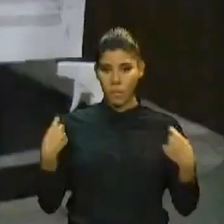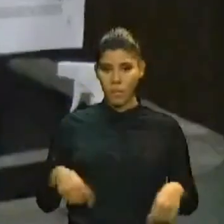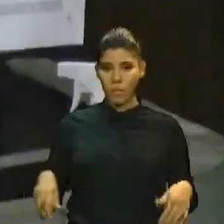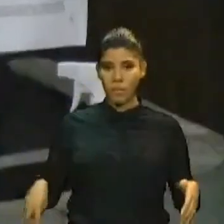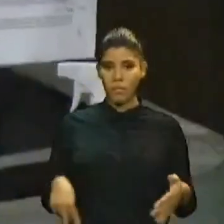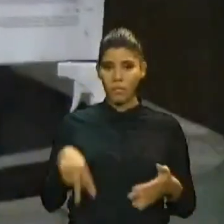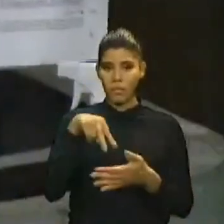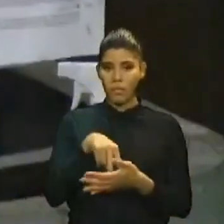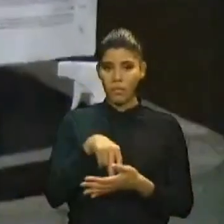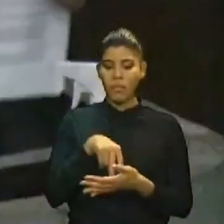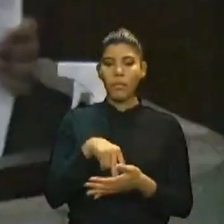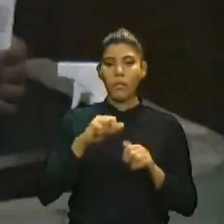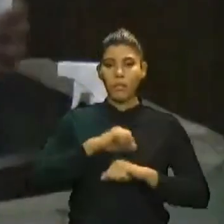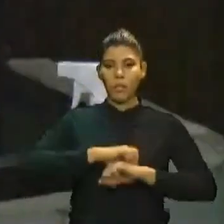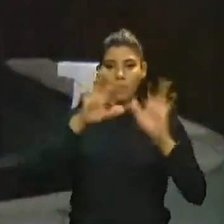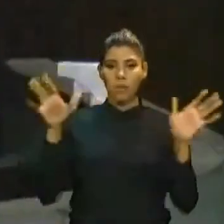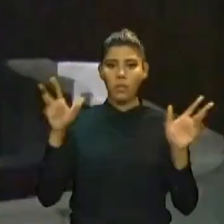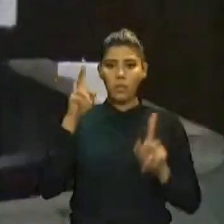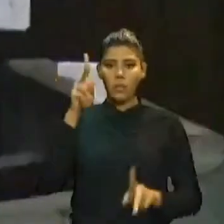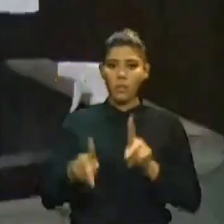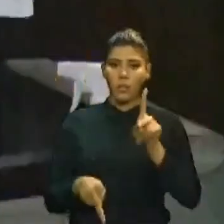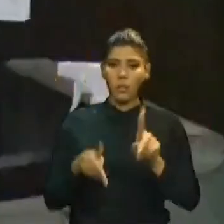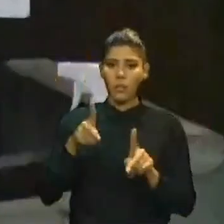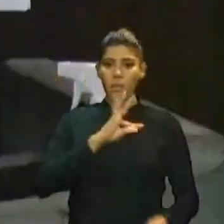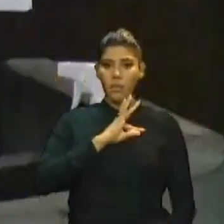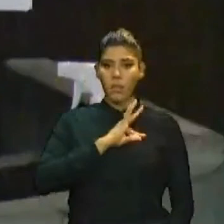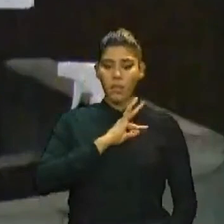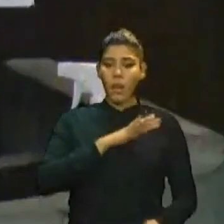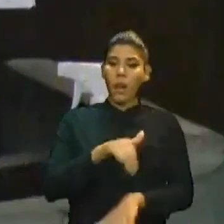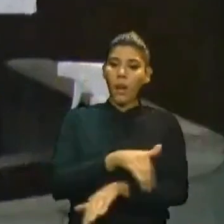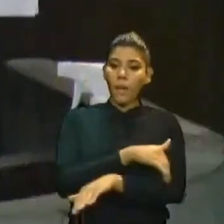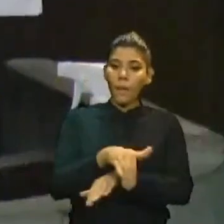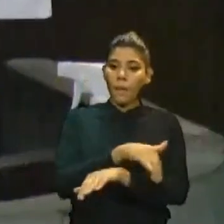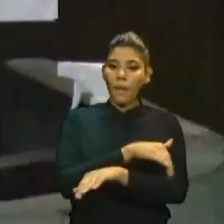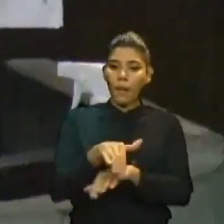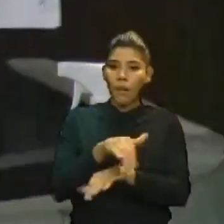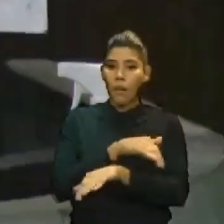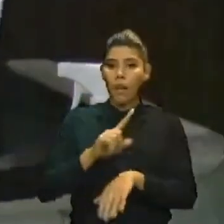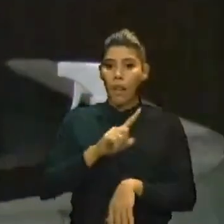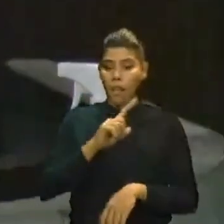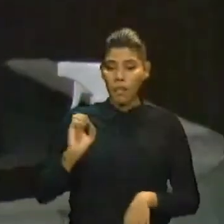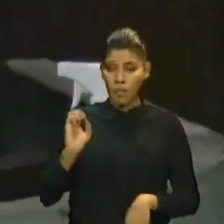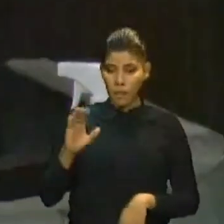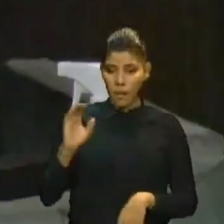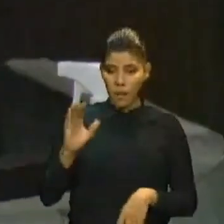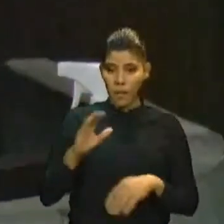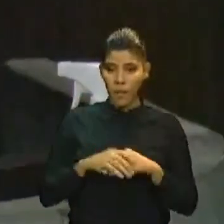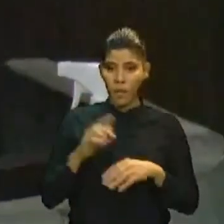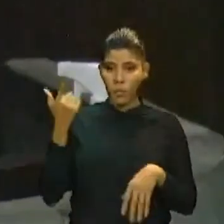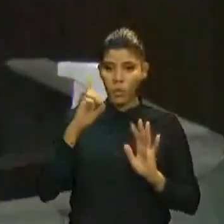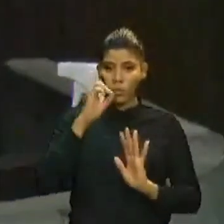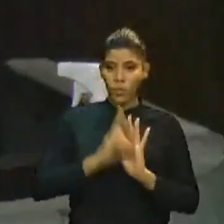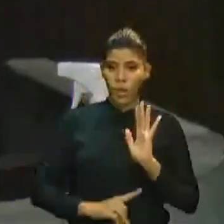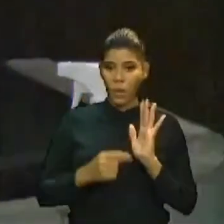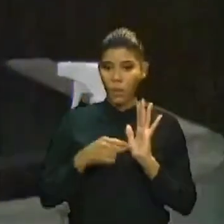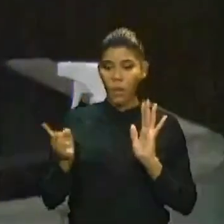tribuna um esclarecimento para a população. O policial que está na rua, combatendo a facção, lá na Caucaia, ele não tem esse direito aqui, não,